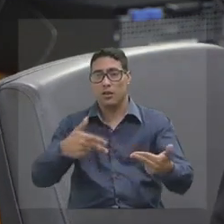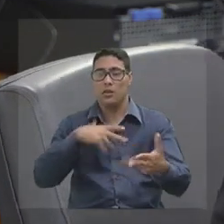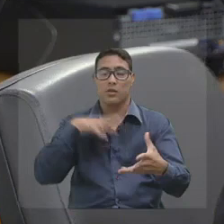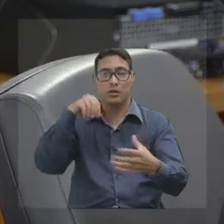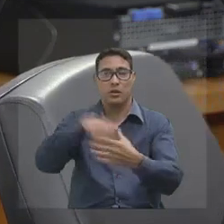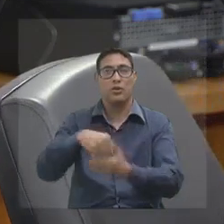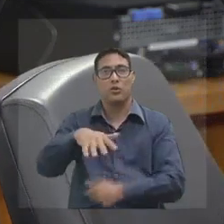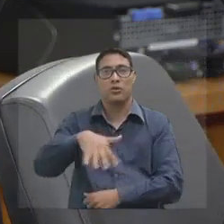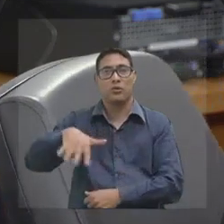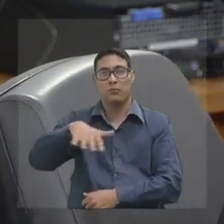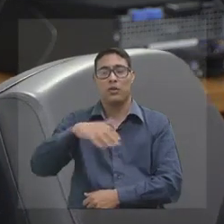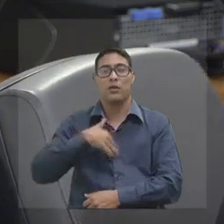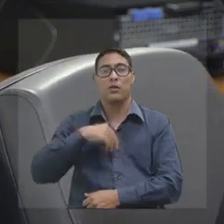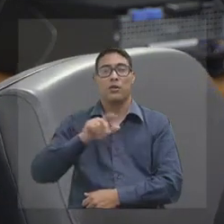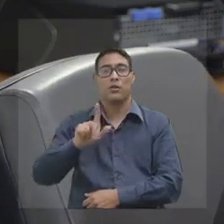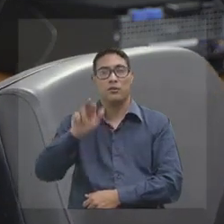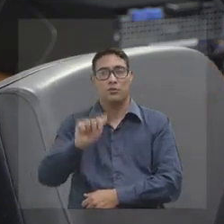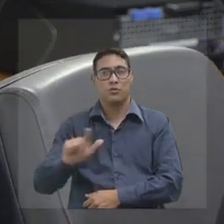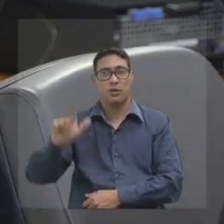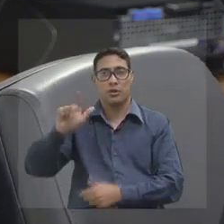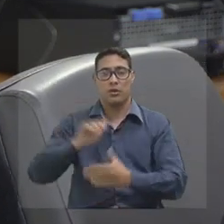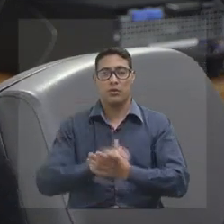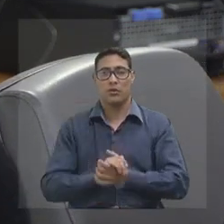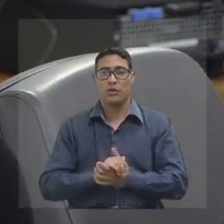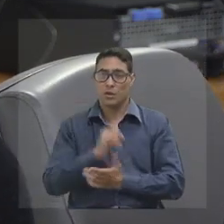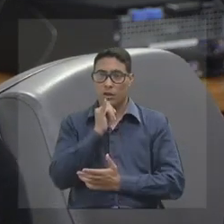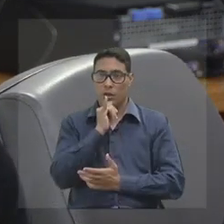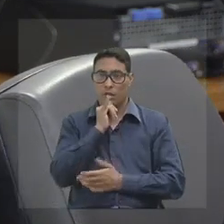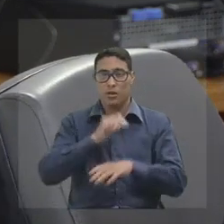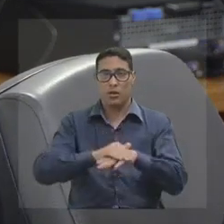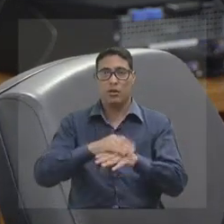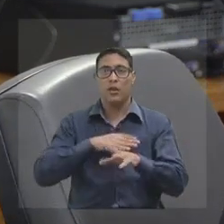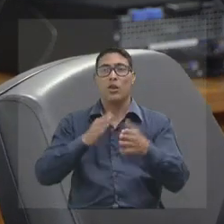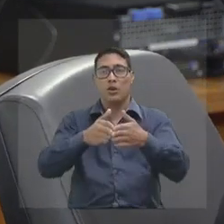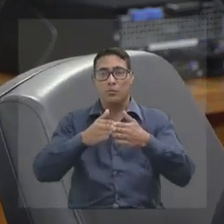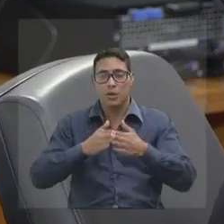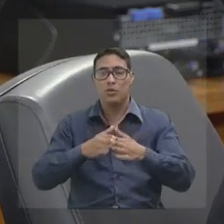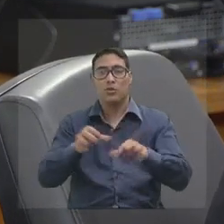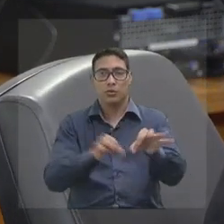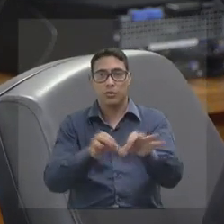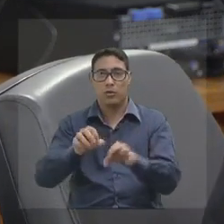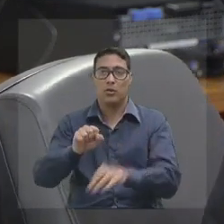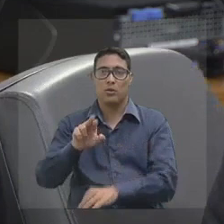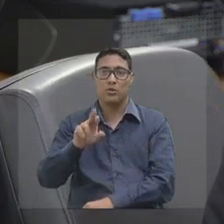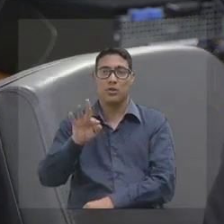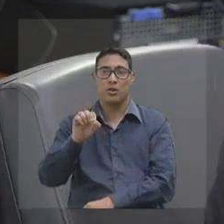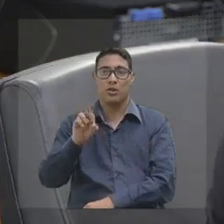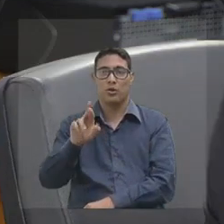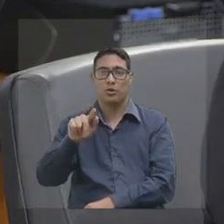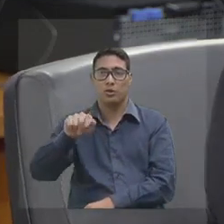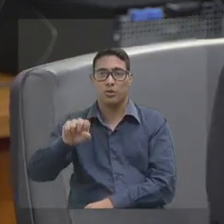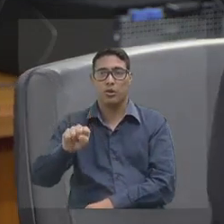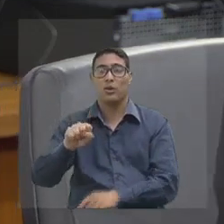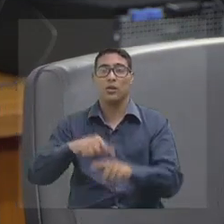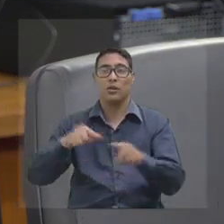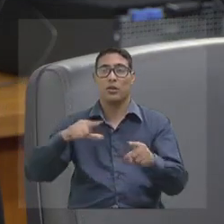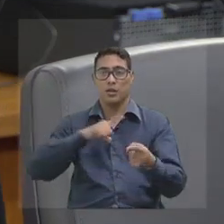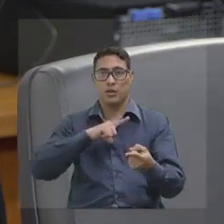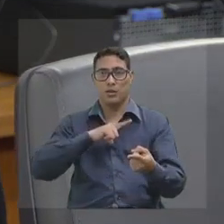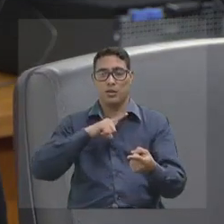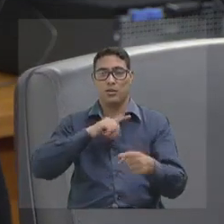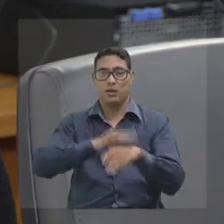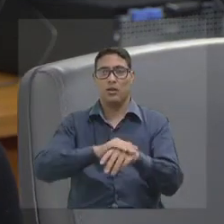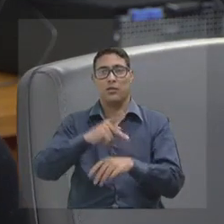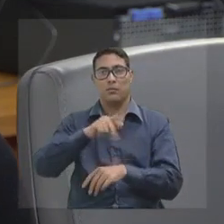e posso já implantados antes do pedido de processo de outorga de fato eles estão aí